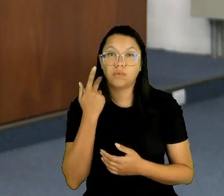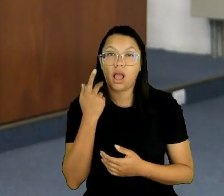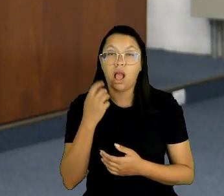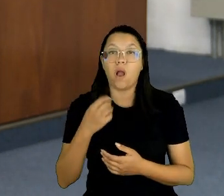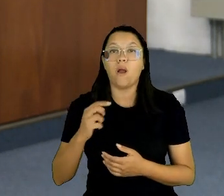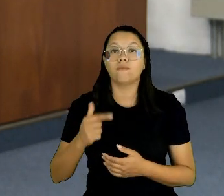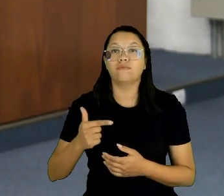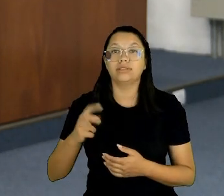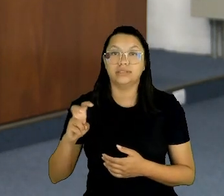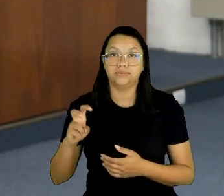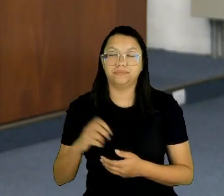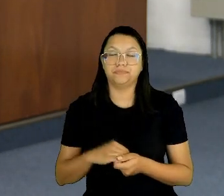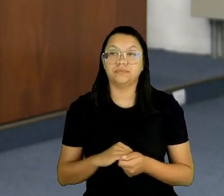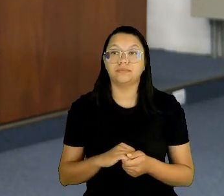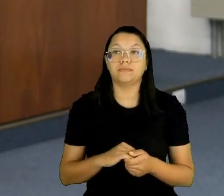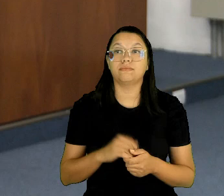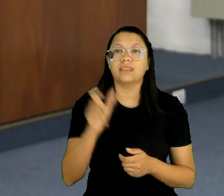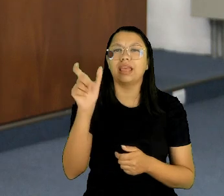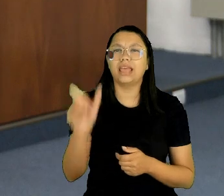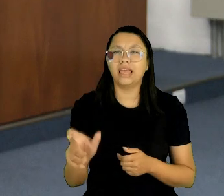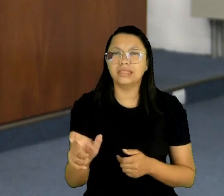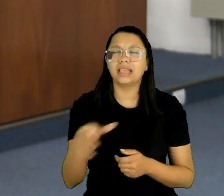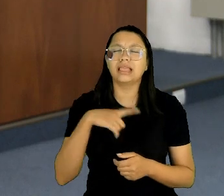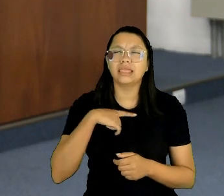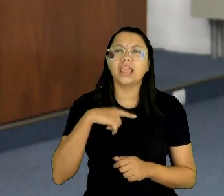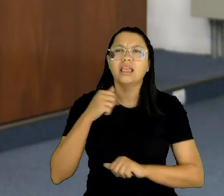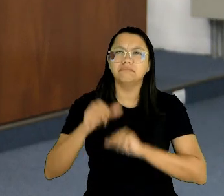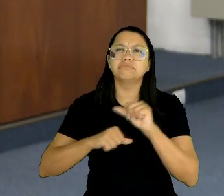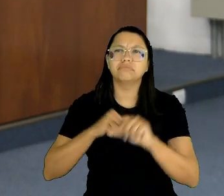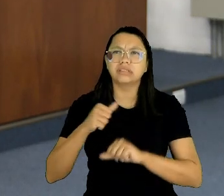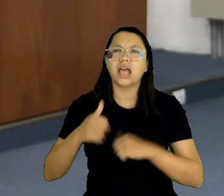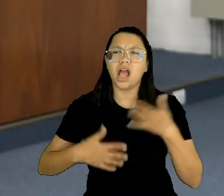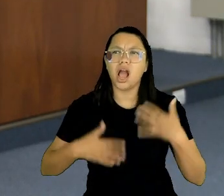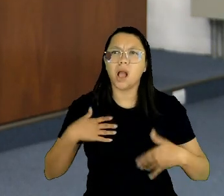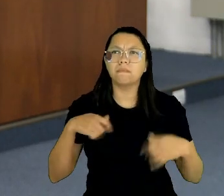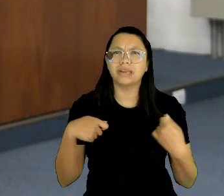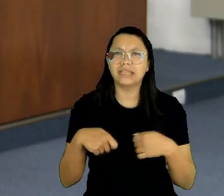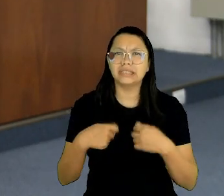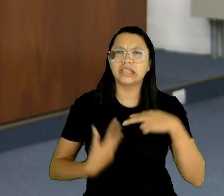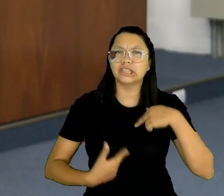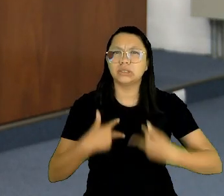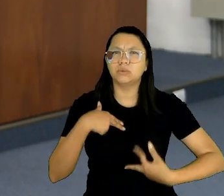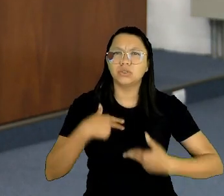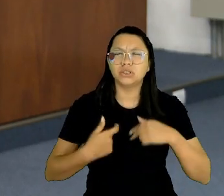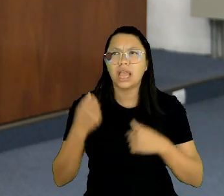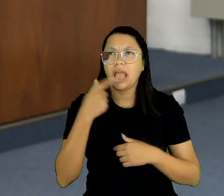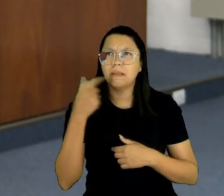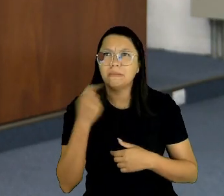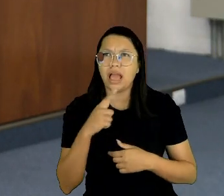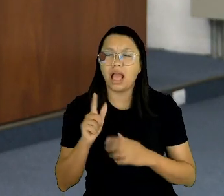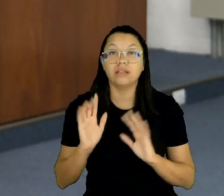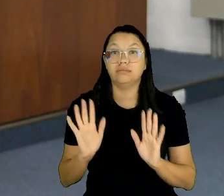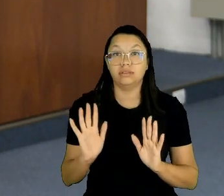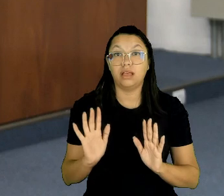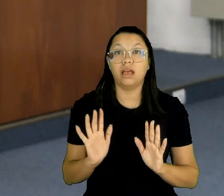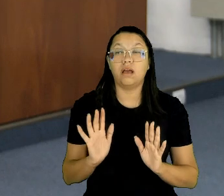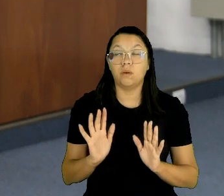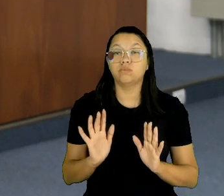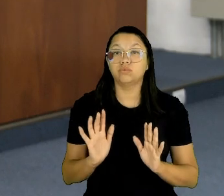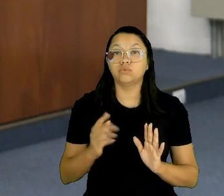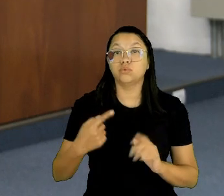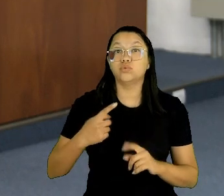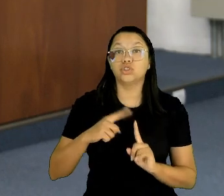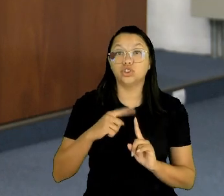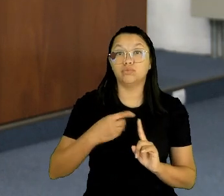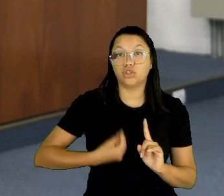Não necessariamente o paciente que tem essas alterações vai ter que fazer tratamento, fazer cirurgia, usar remédio. O estilo de vida aqui, mudança de estilo de